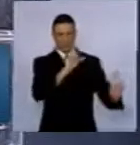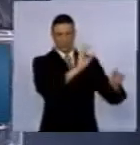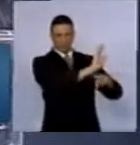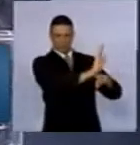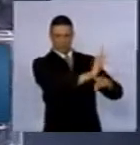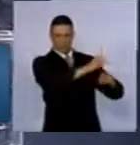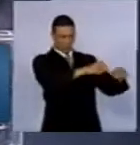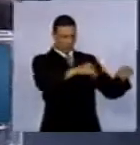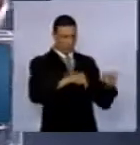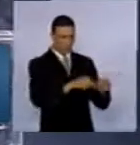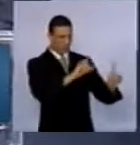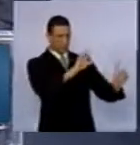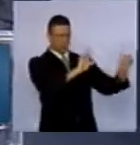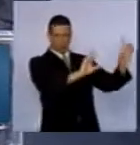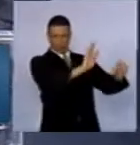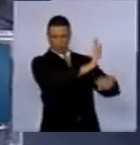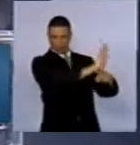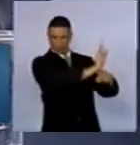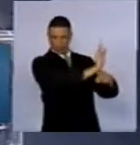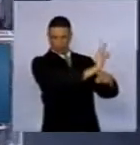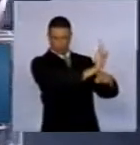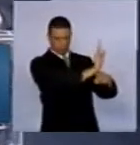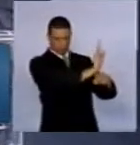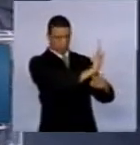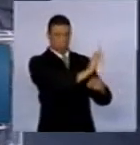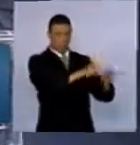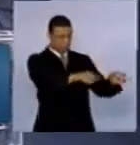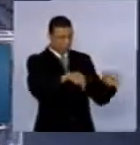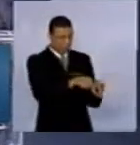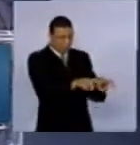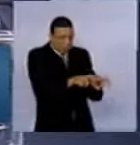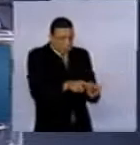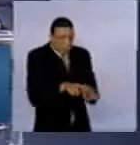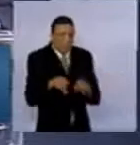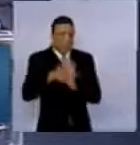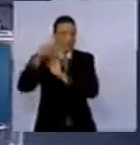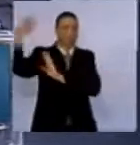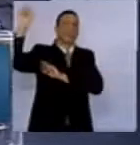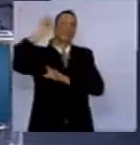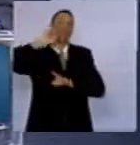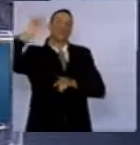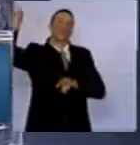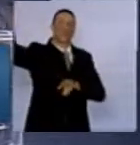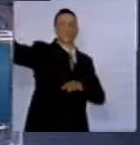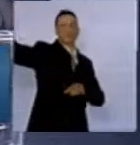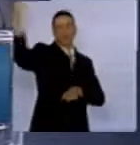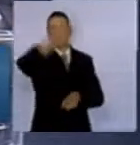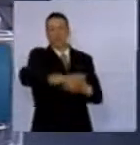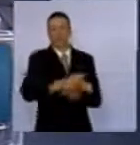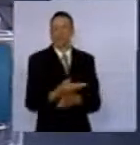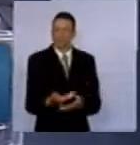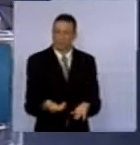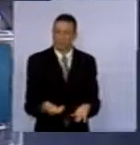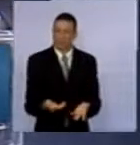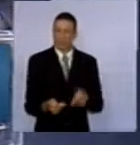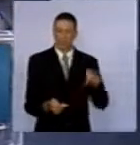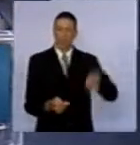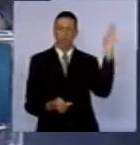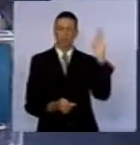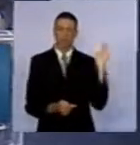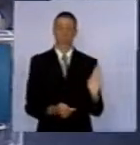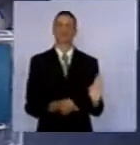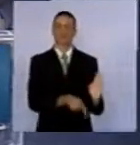do cinema especificamente, a gente também tem uma cota de tela, que também é muito pequena, mas ela existe, é o quanto o Brasil é um